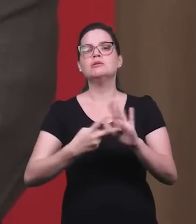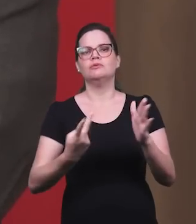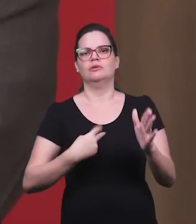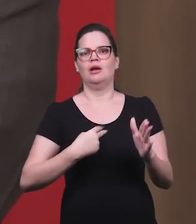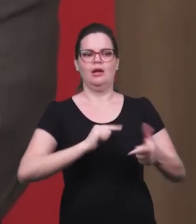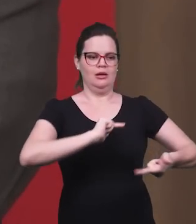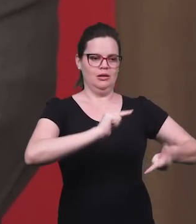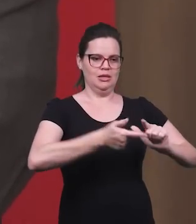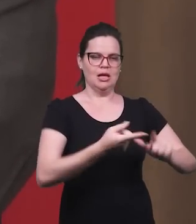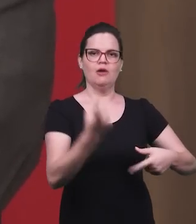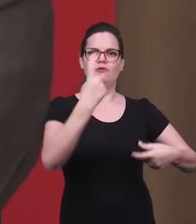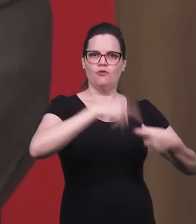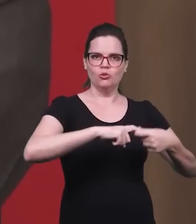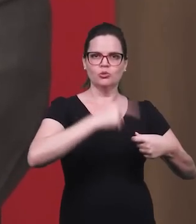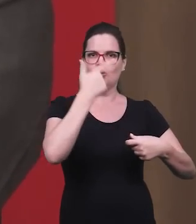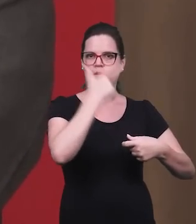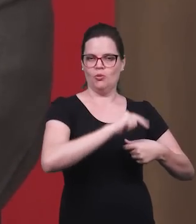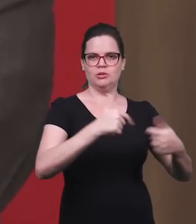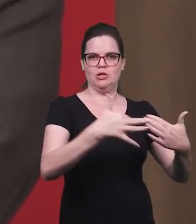do templo.